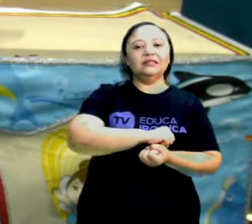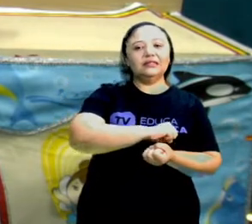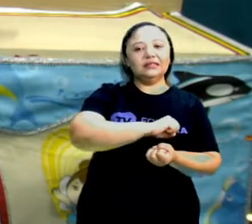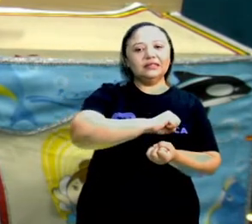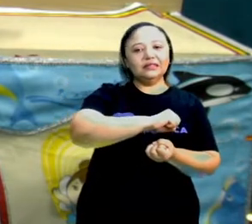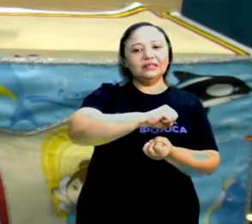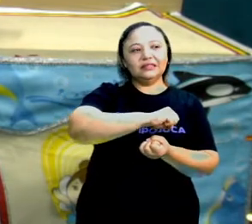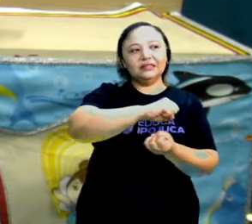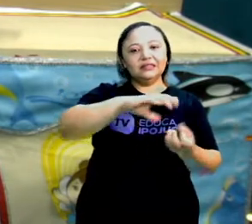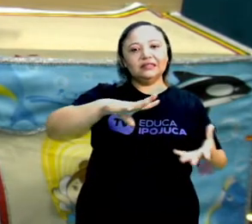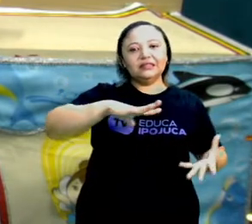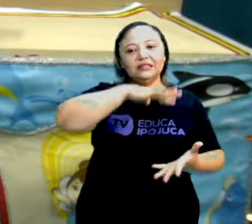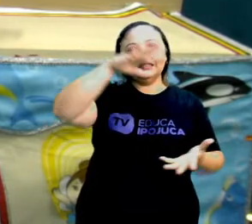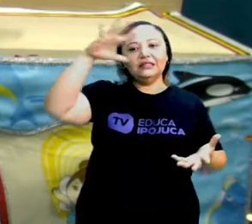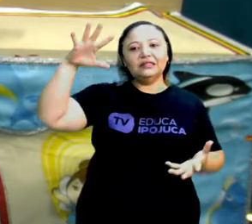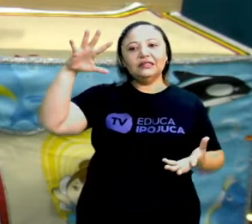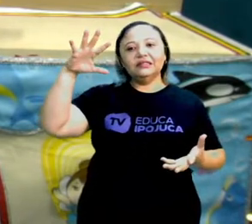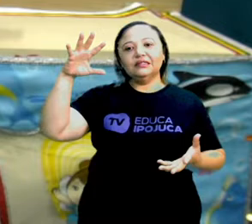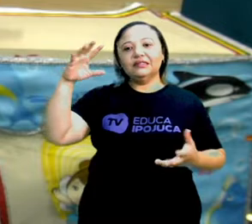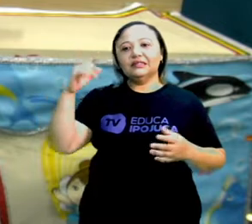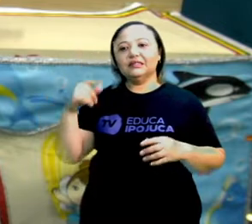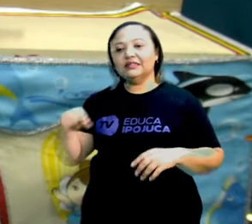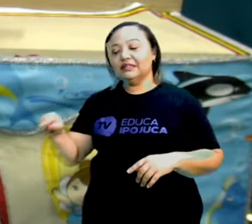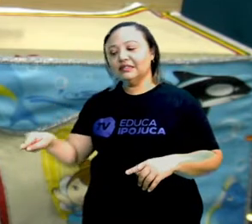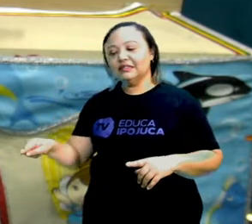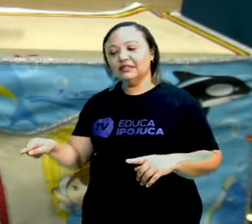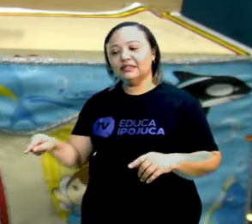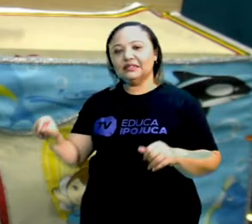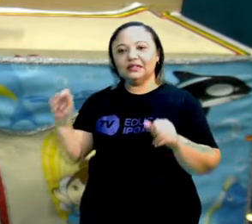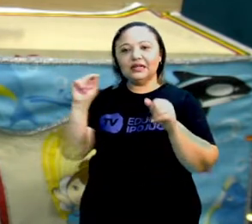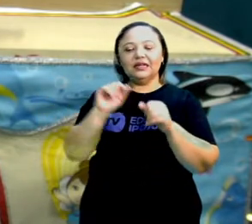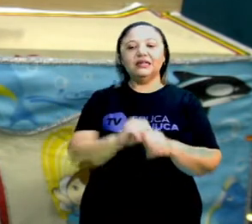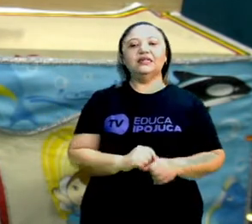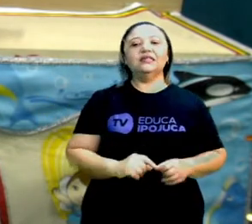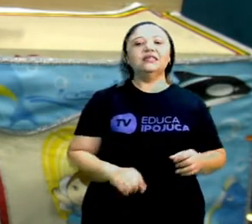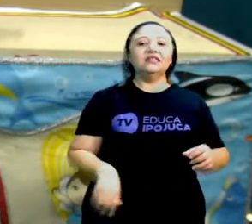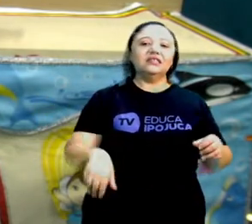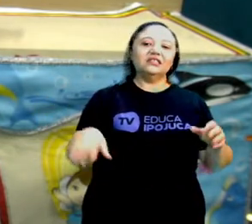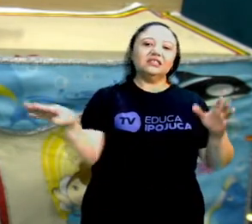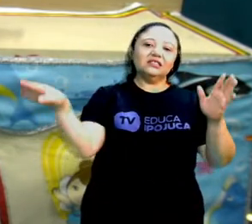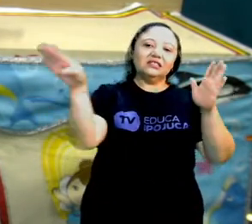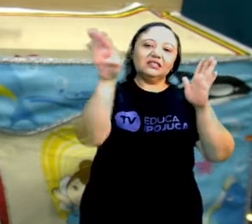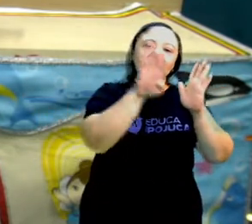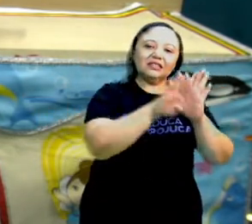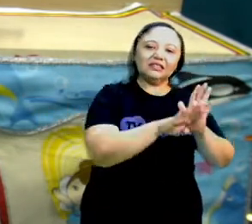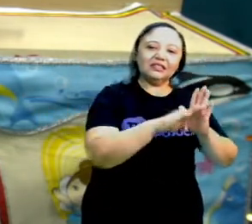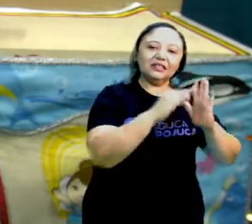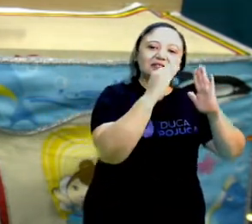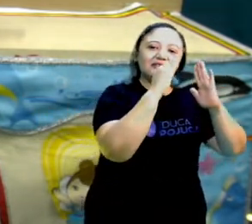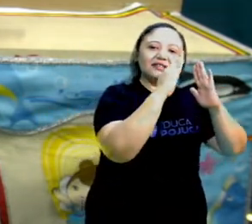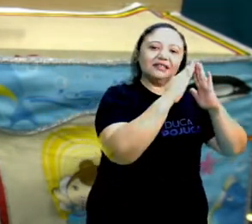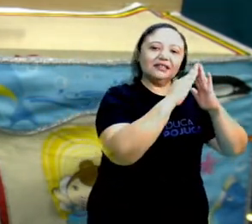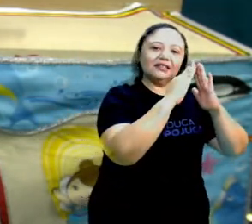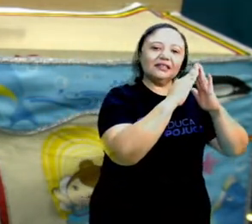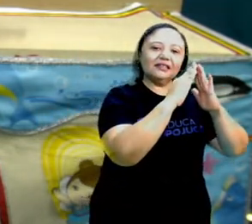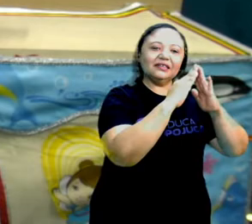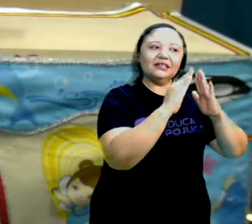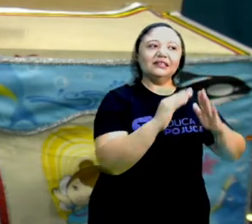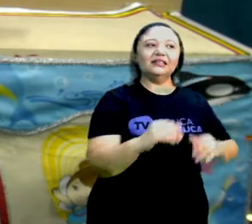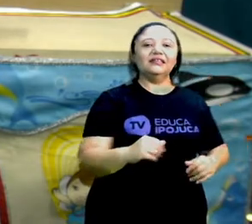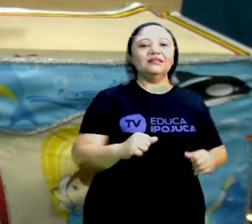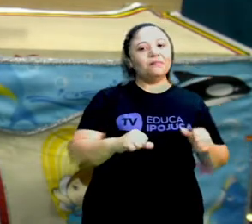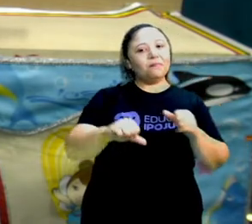Eles apareceram já na sua casa, Leiturinha. E já estavam